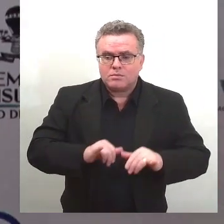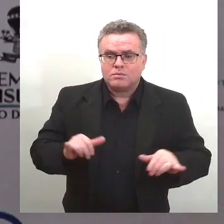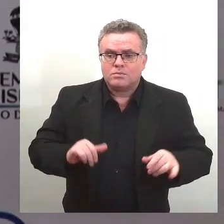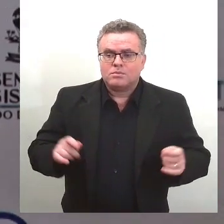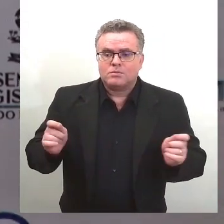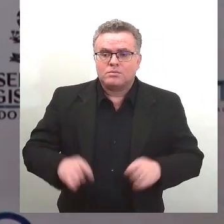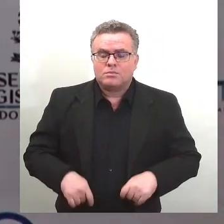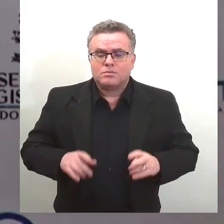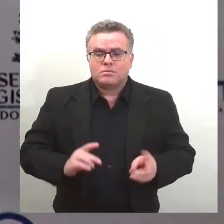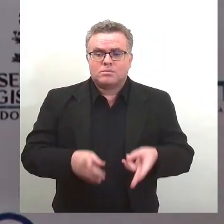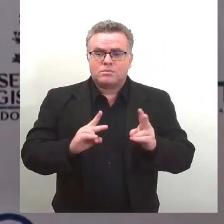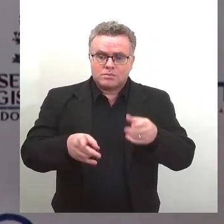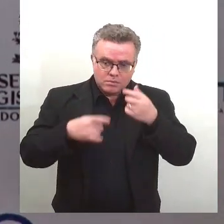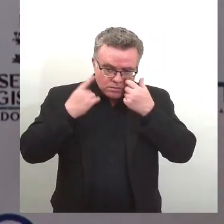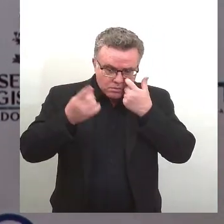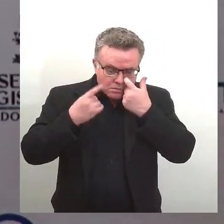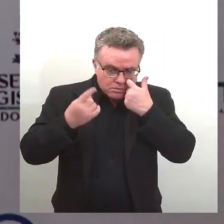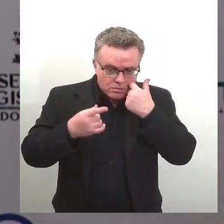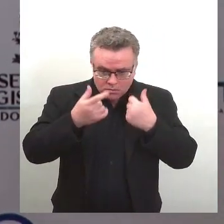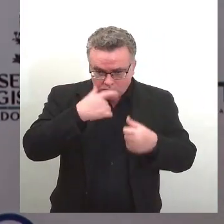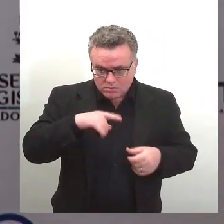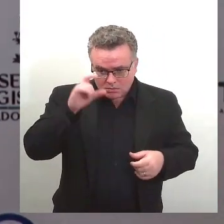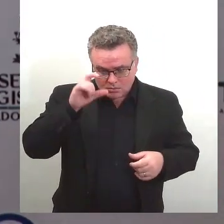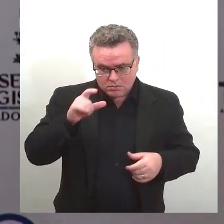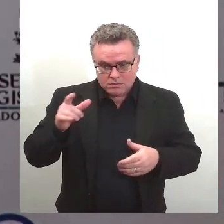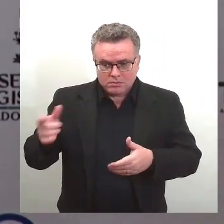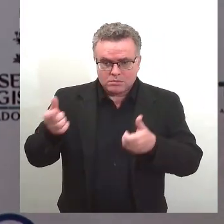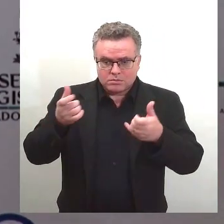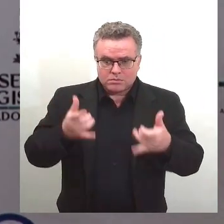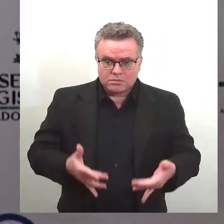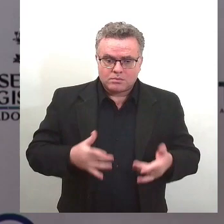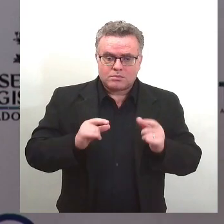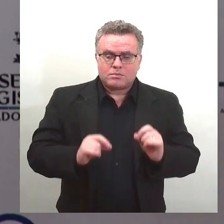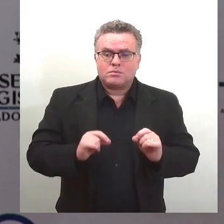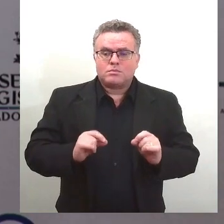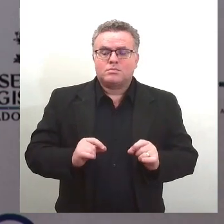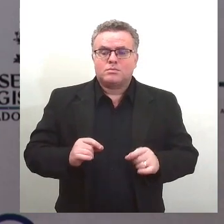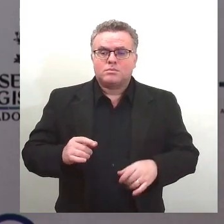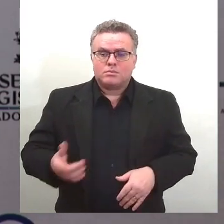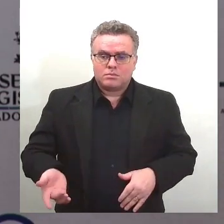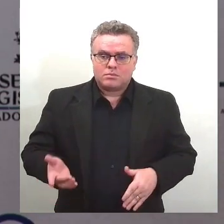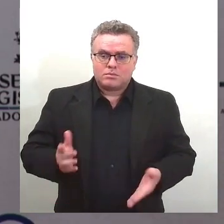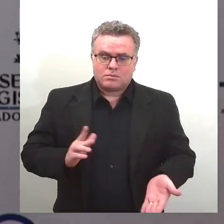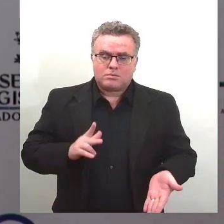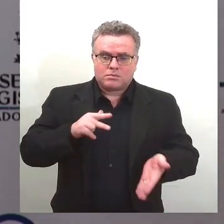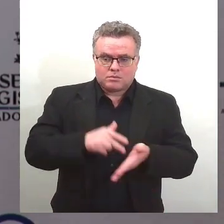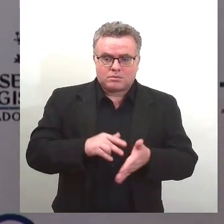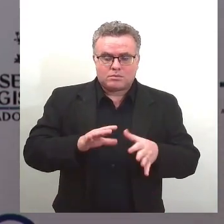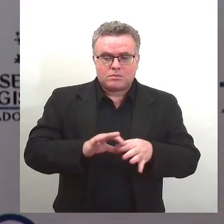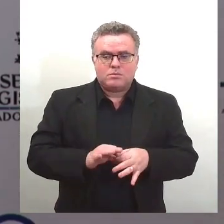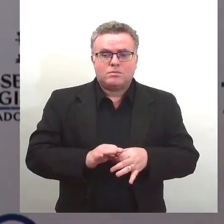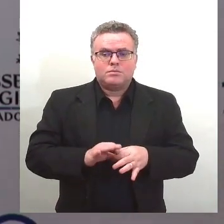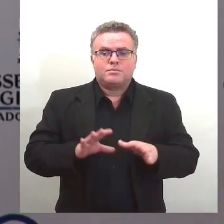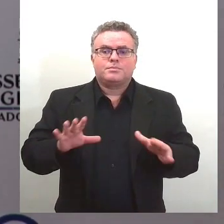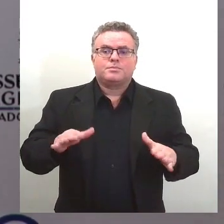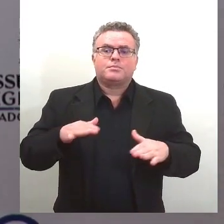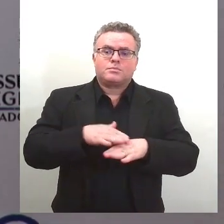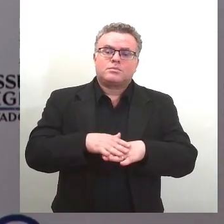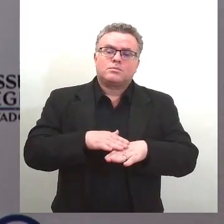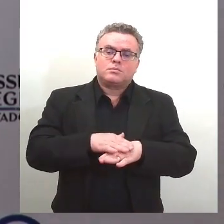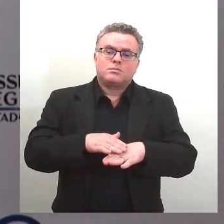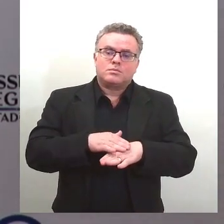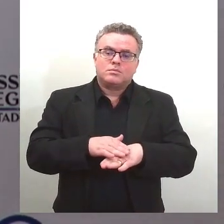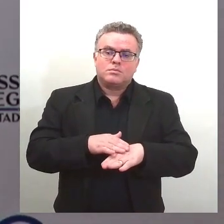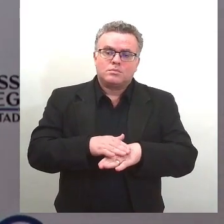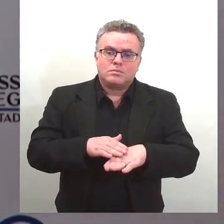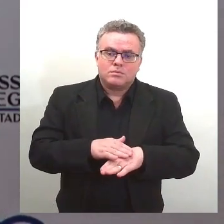deputado Jorge Passos, que inclusive se colocou à disposição de conversar com as